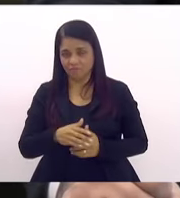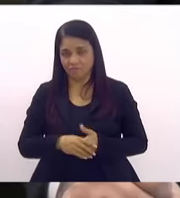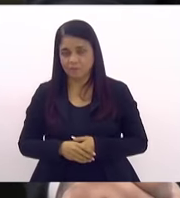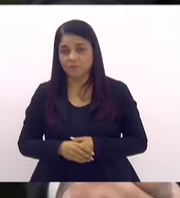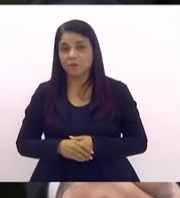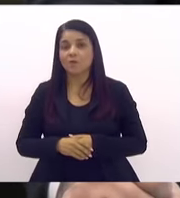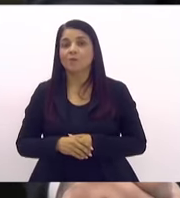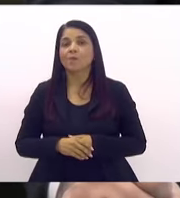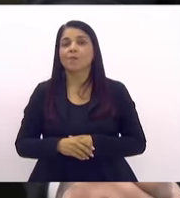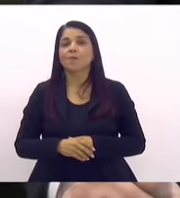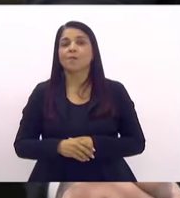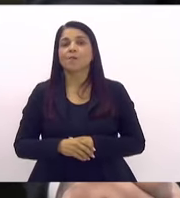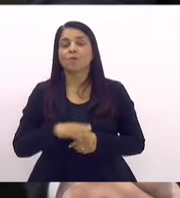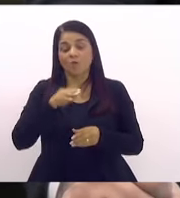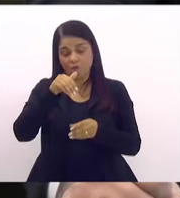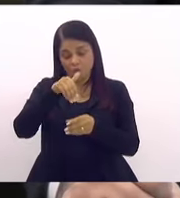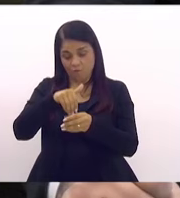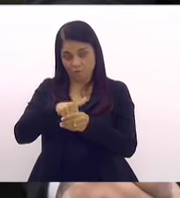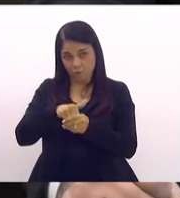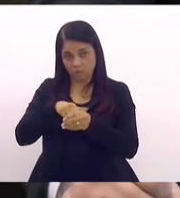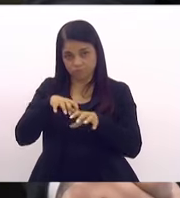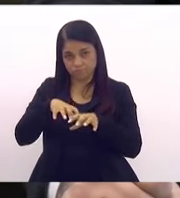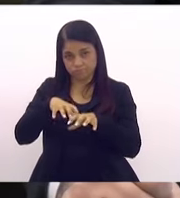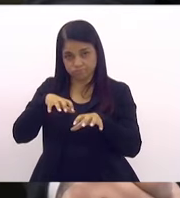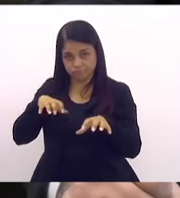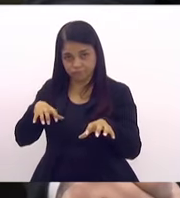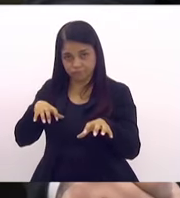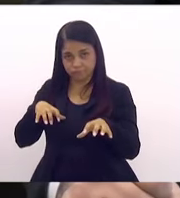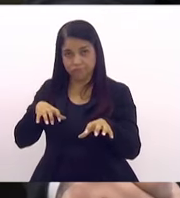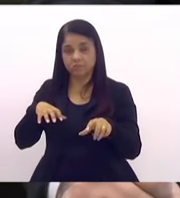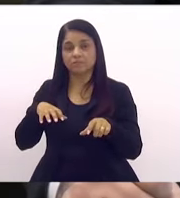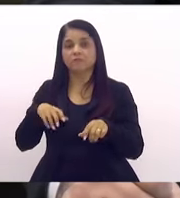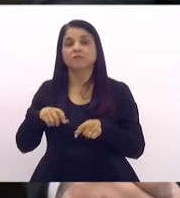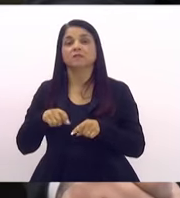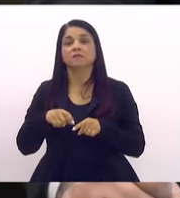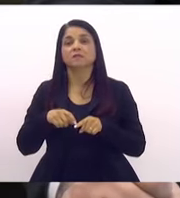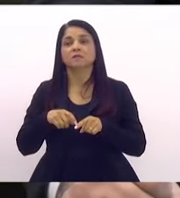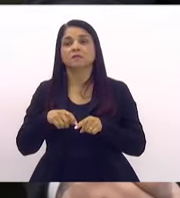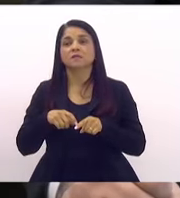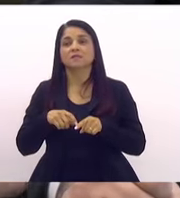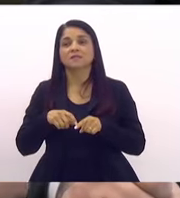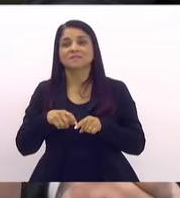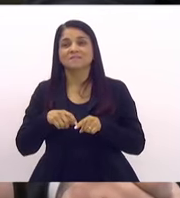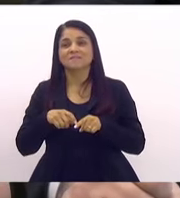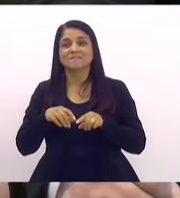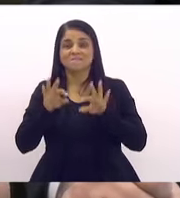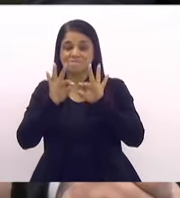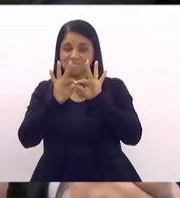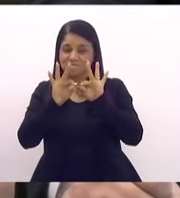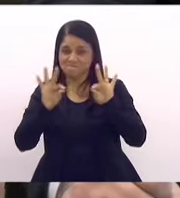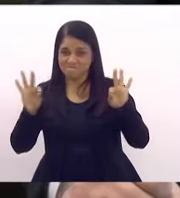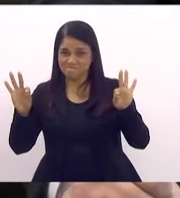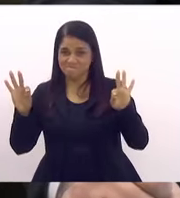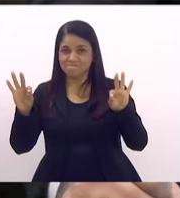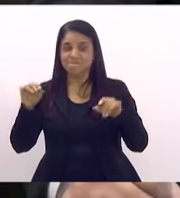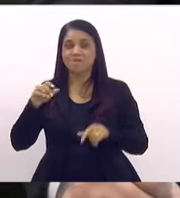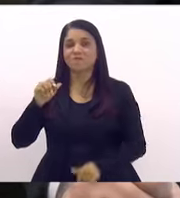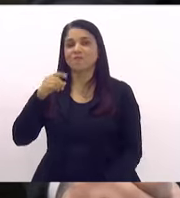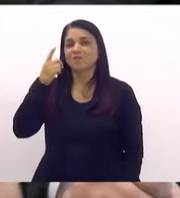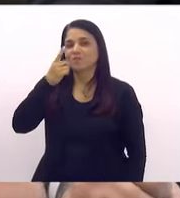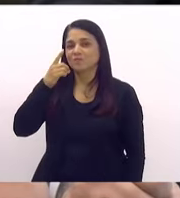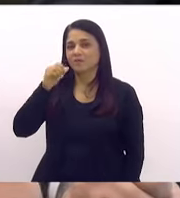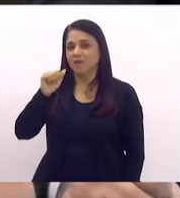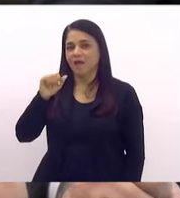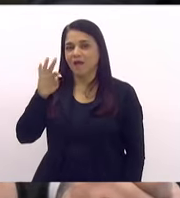eu apresentei o voto em separado, né, por mais que, parafraseando aqui o deputado Átila Nunes,